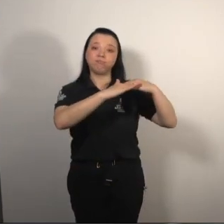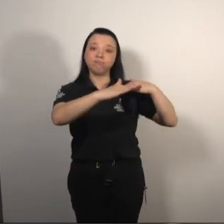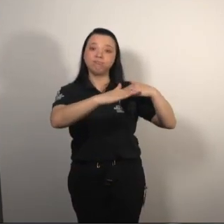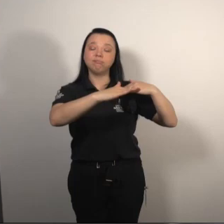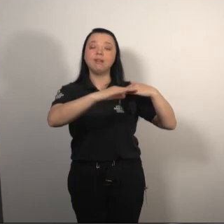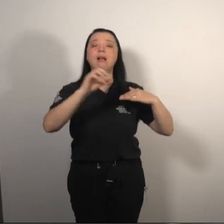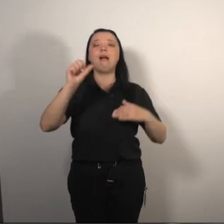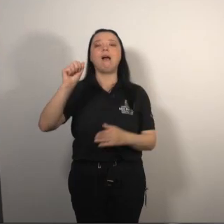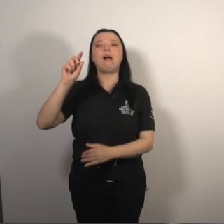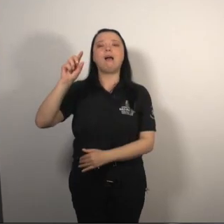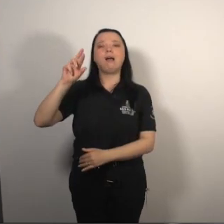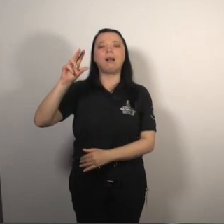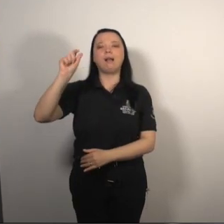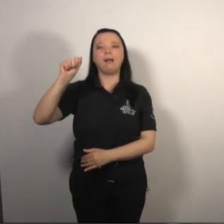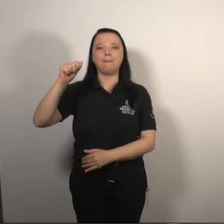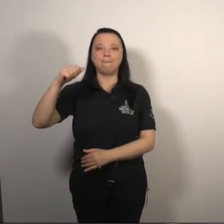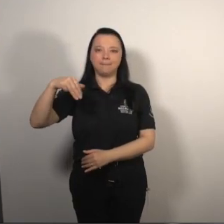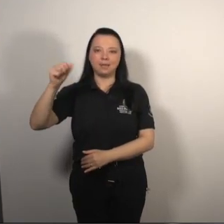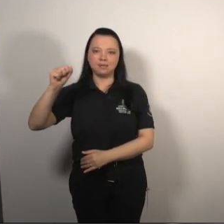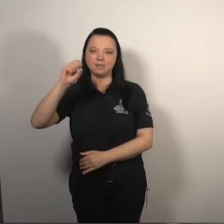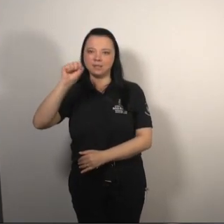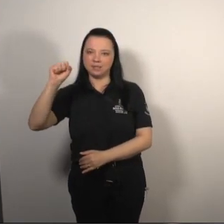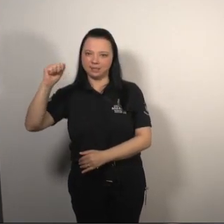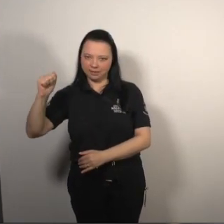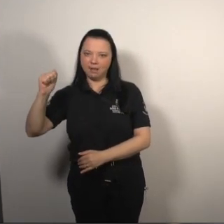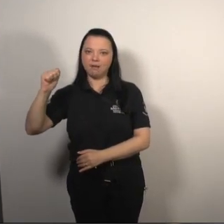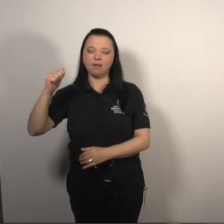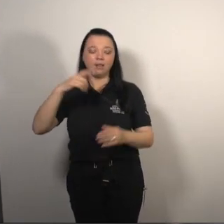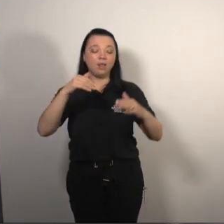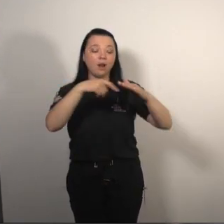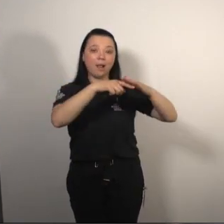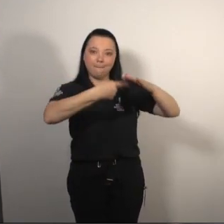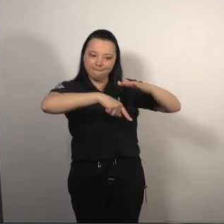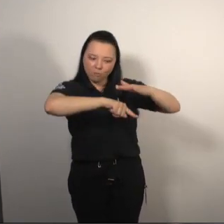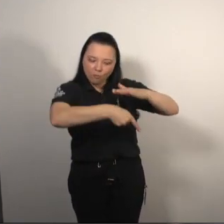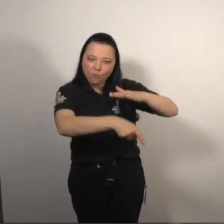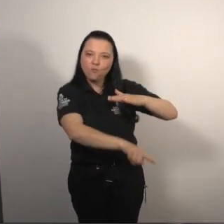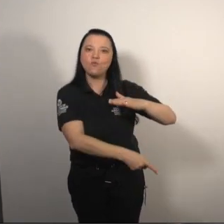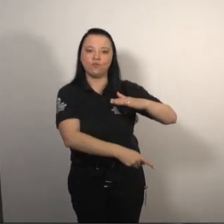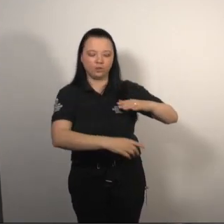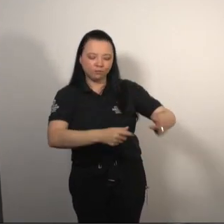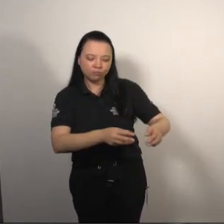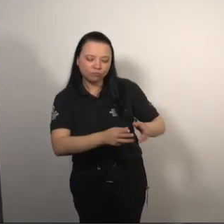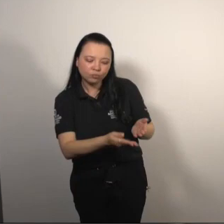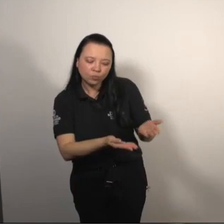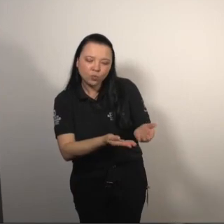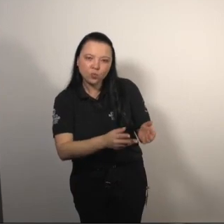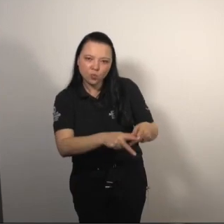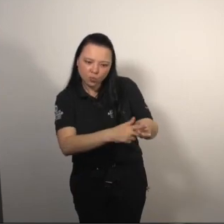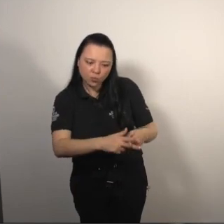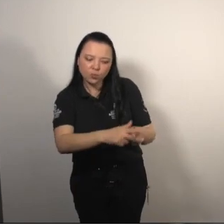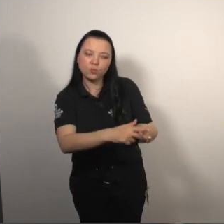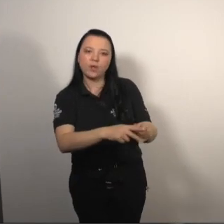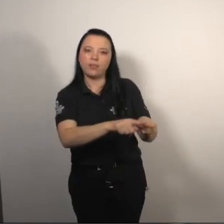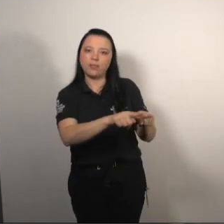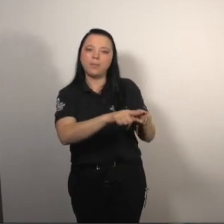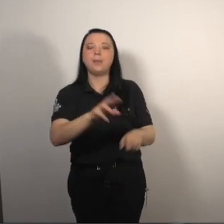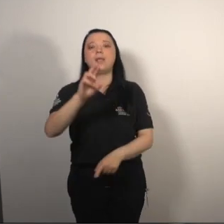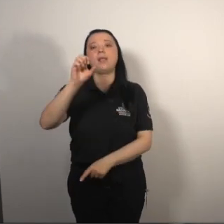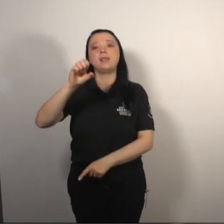argamassa polimérica, metodologia para reparos profundos com ground, metodologias para injeção de